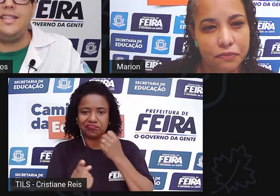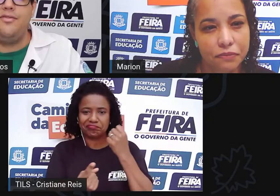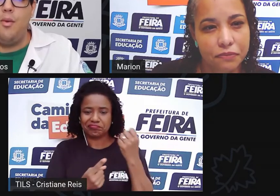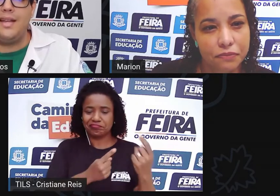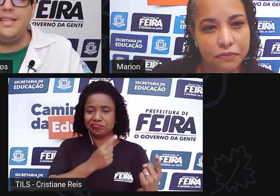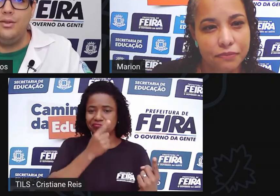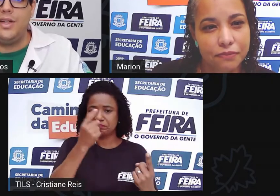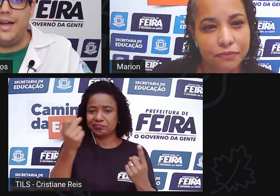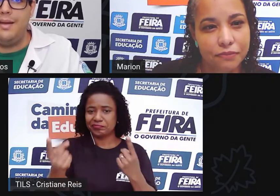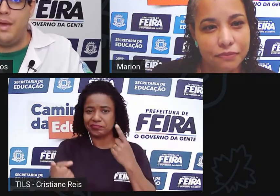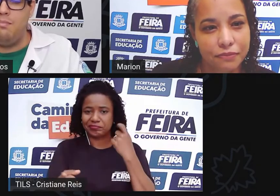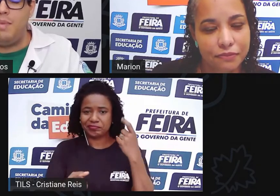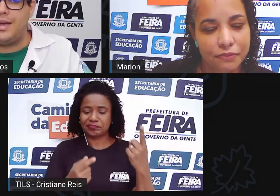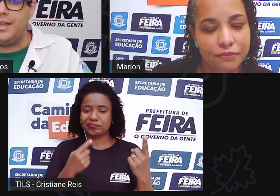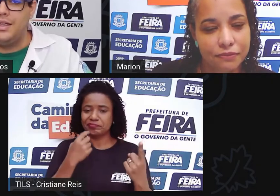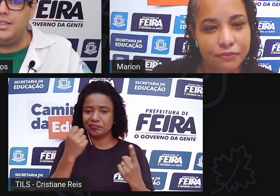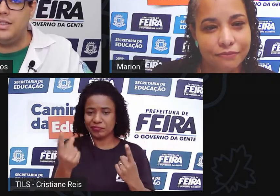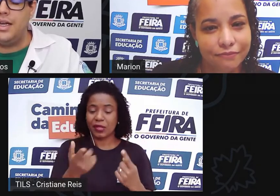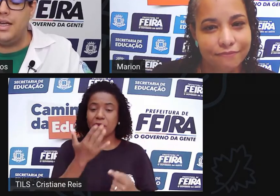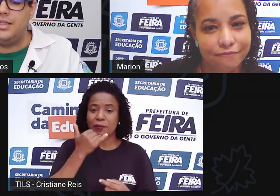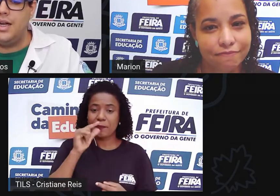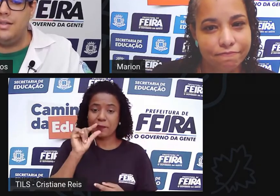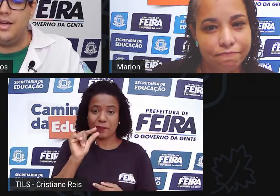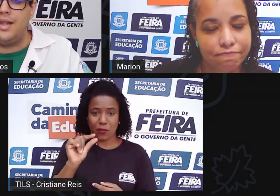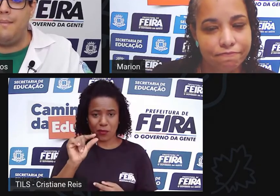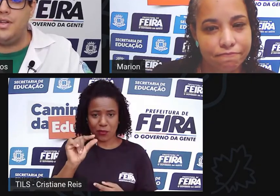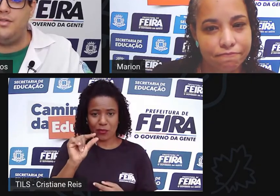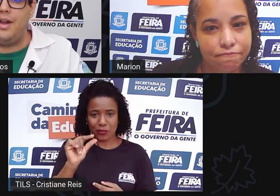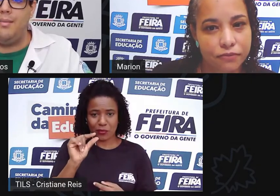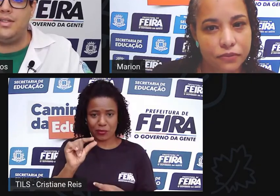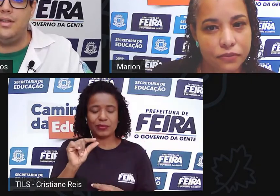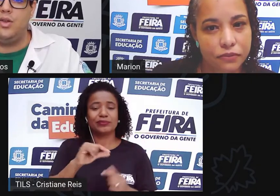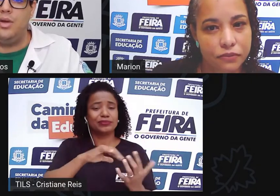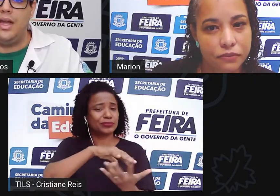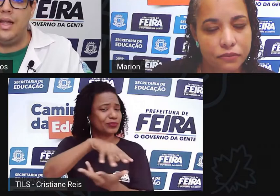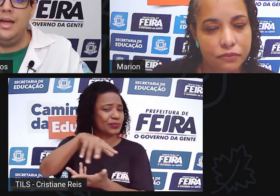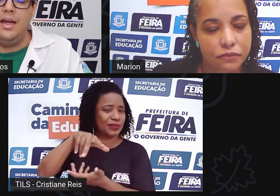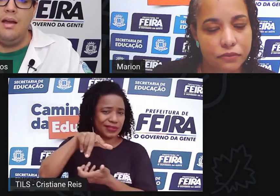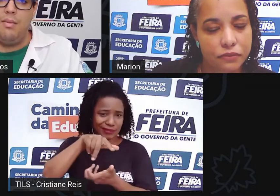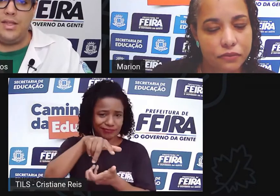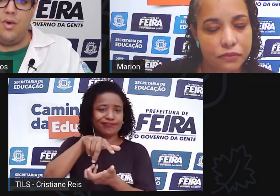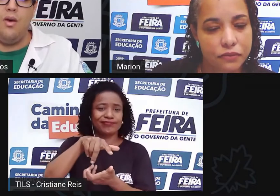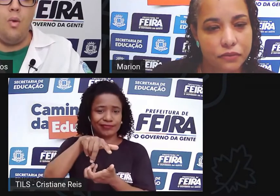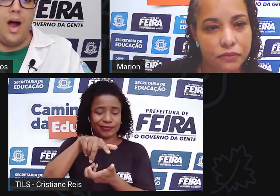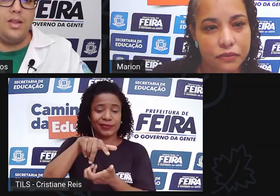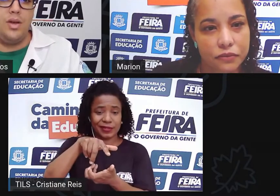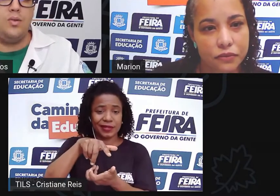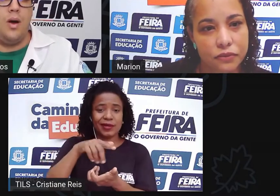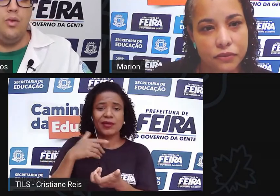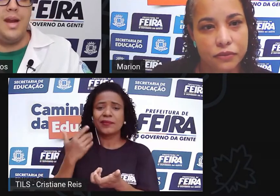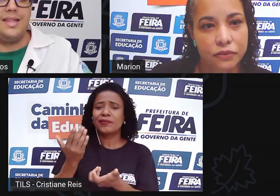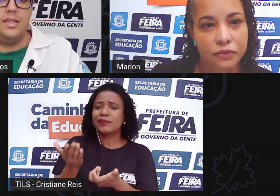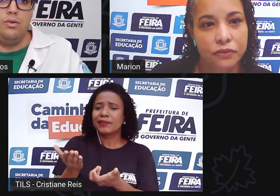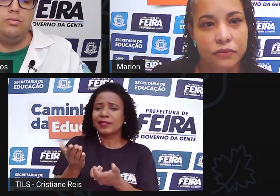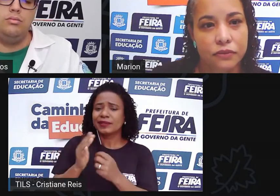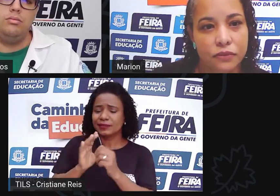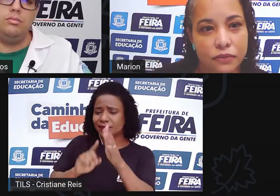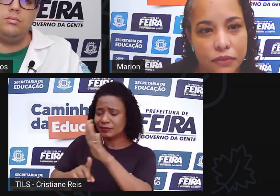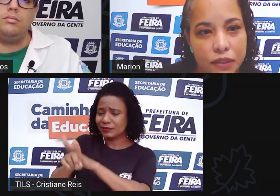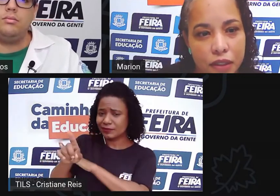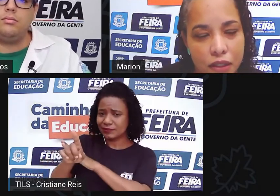Só essa informação já é bem impactante, né? Já dá para a gente falar bastante sobre ela. Mas qual é o quadro atual no